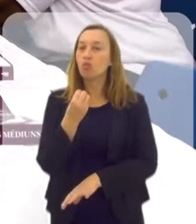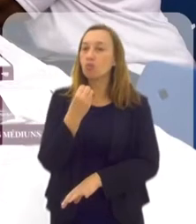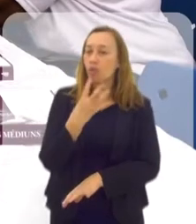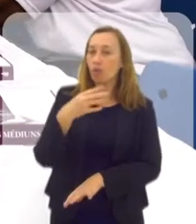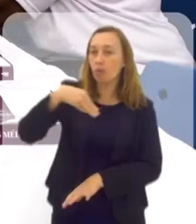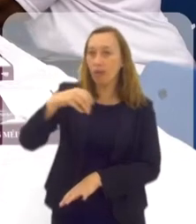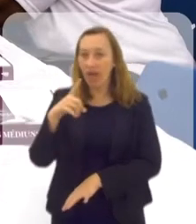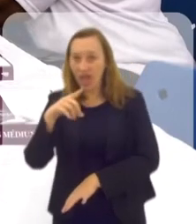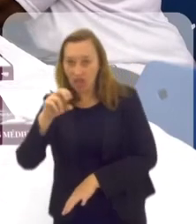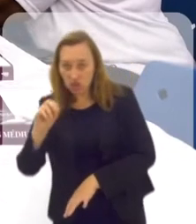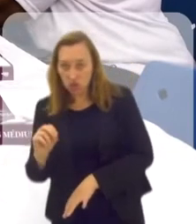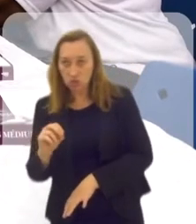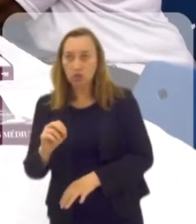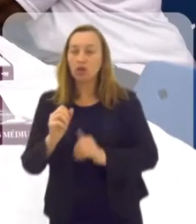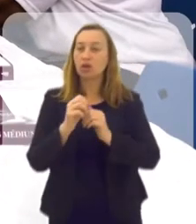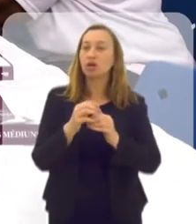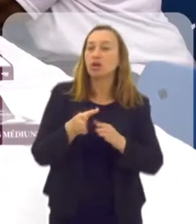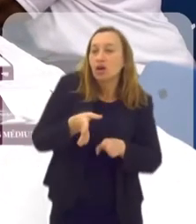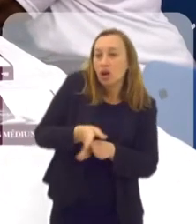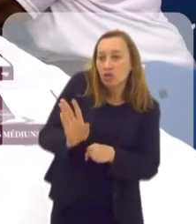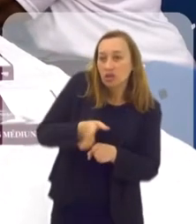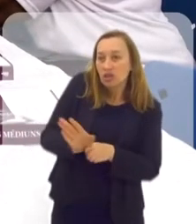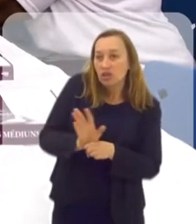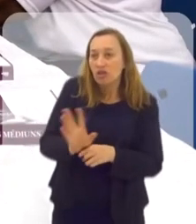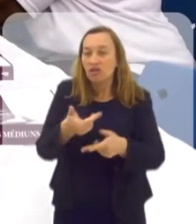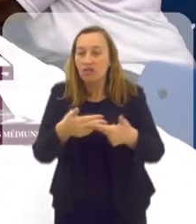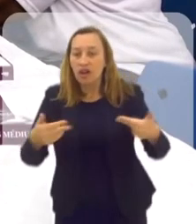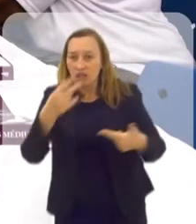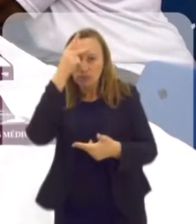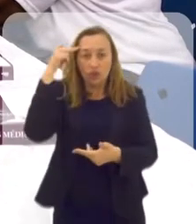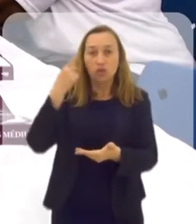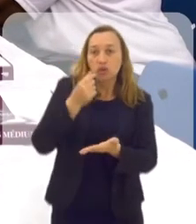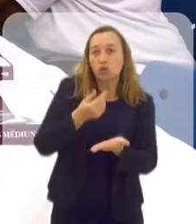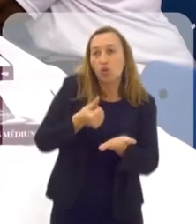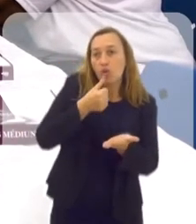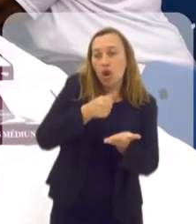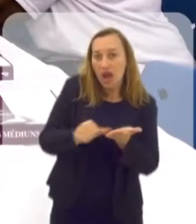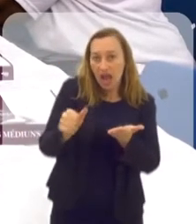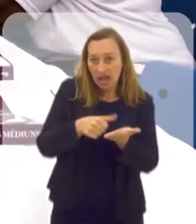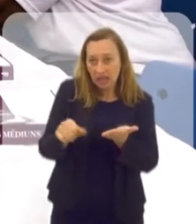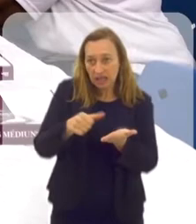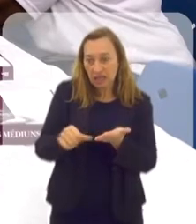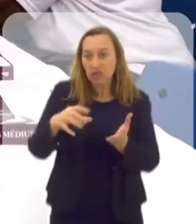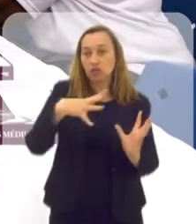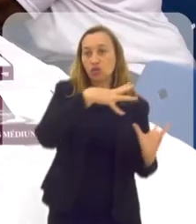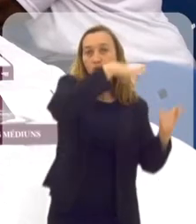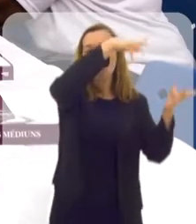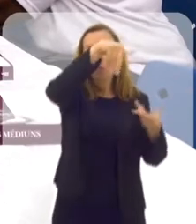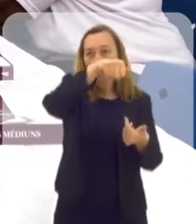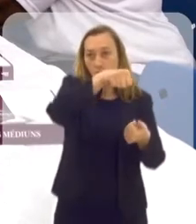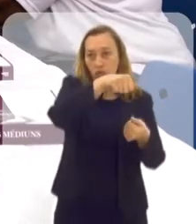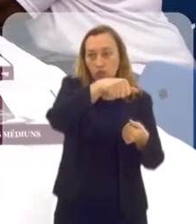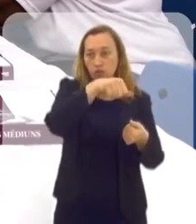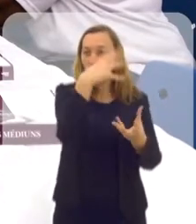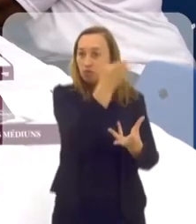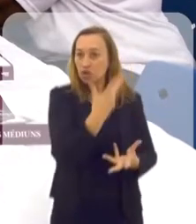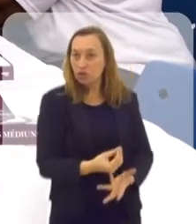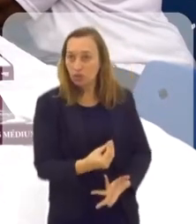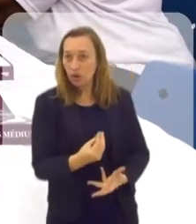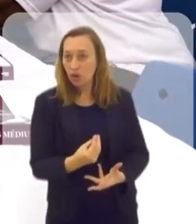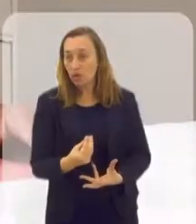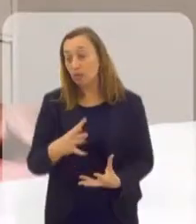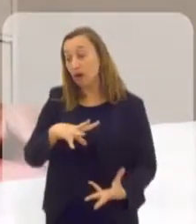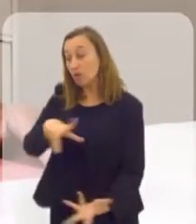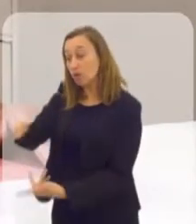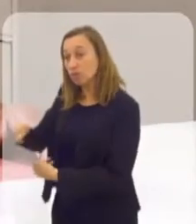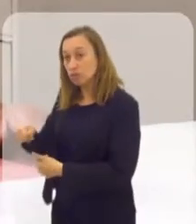um grande médium, né? Auxiliou e consolou muitas pessoas com as cartas, né, vindas do mundo espiritual para o mundo